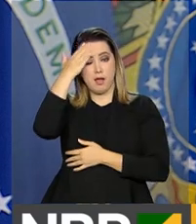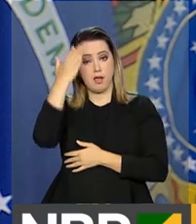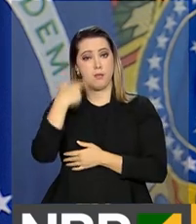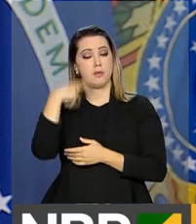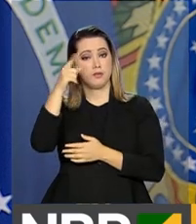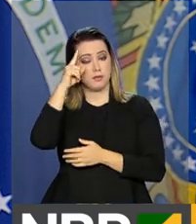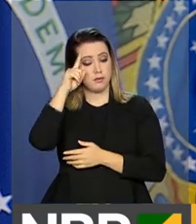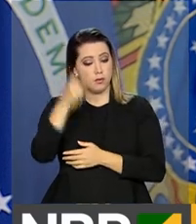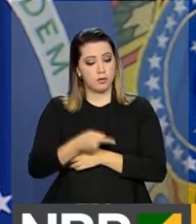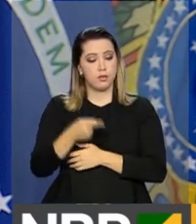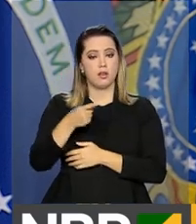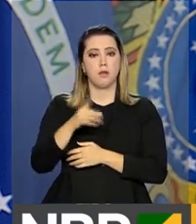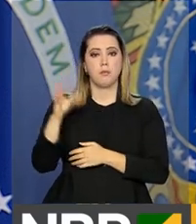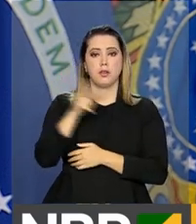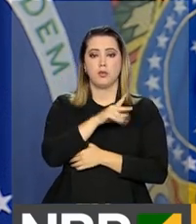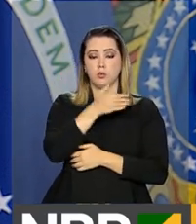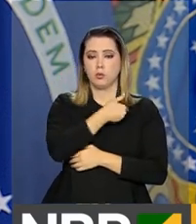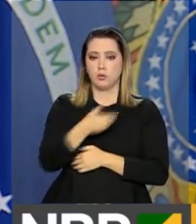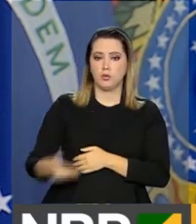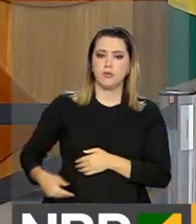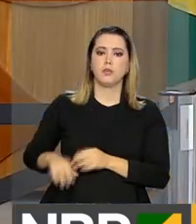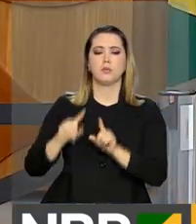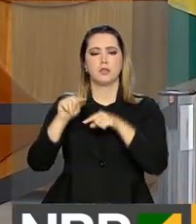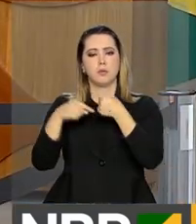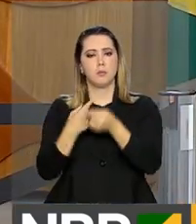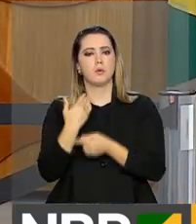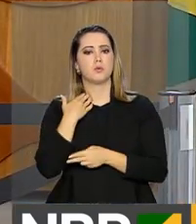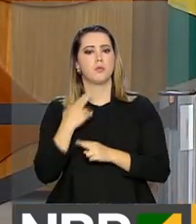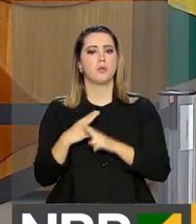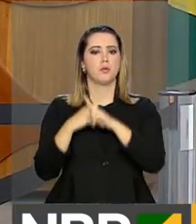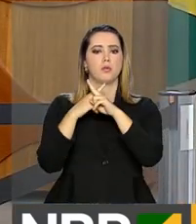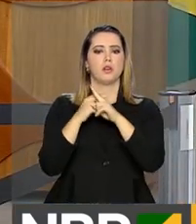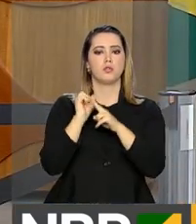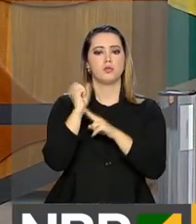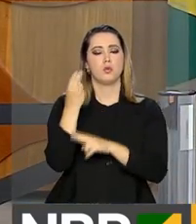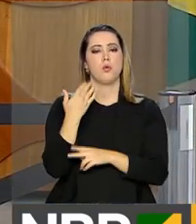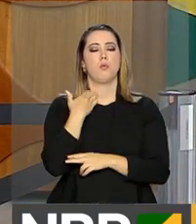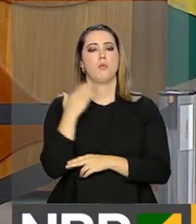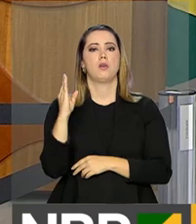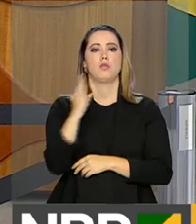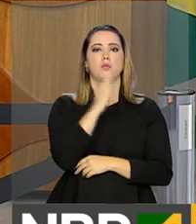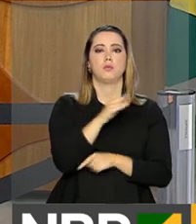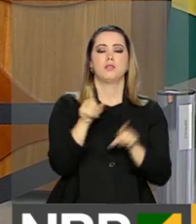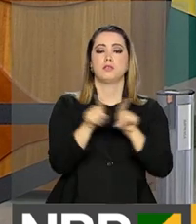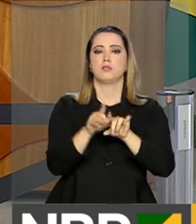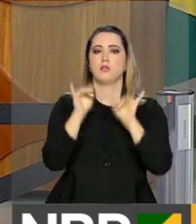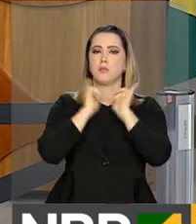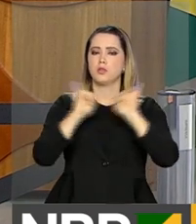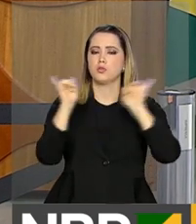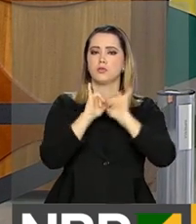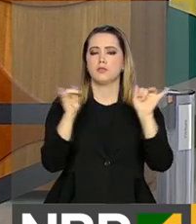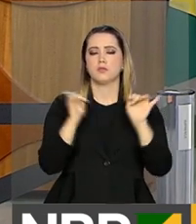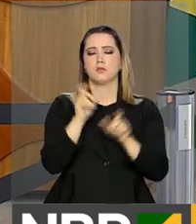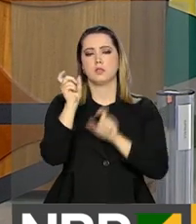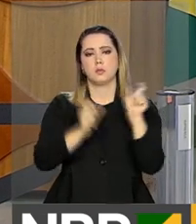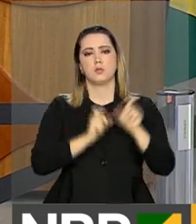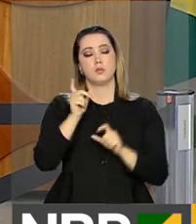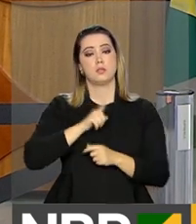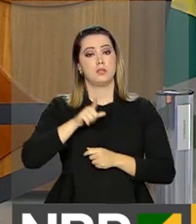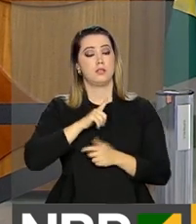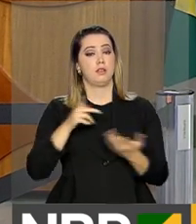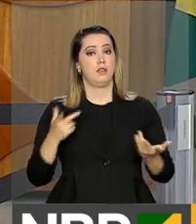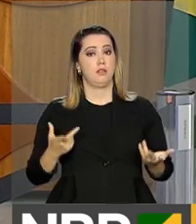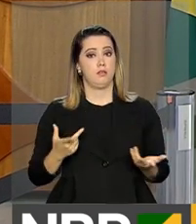para que naturalmente depois da caixa econômica o banco do brasil também divulgue amplamente para que todos aqueles